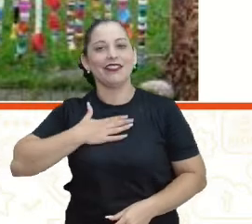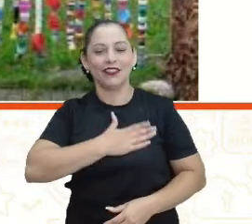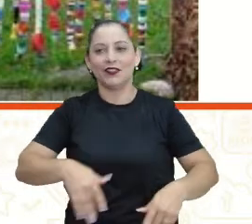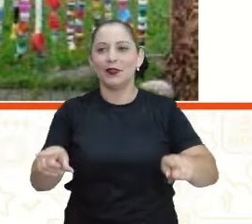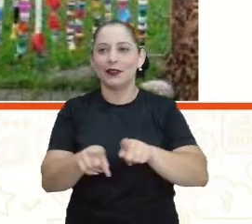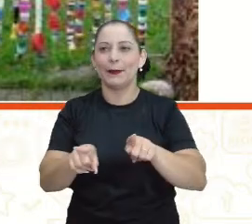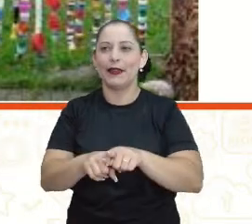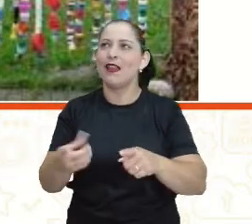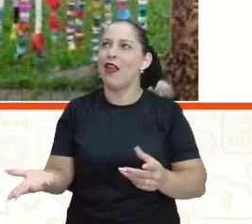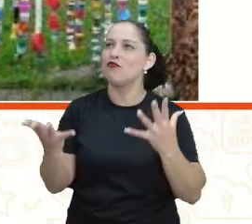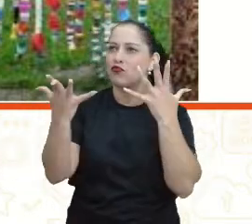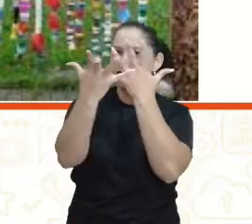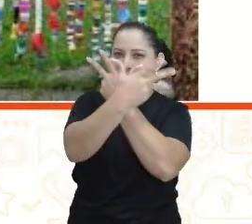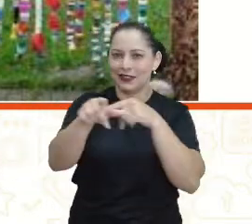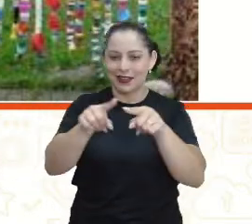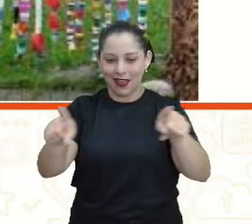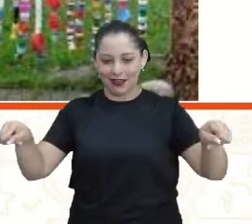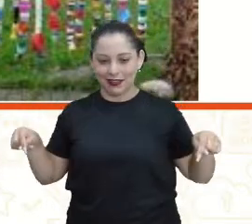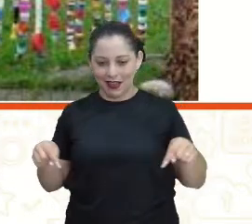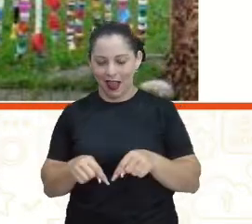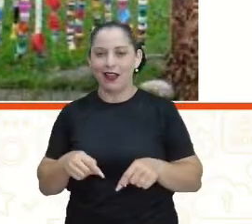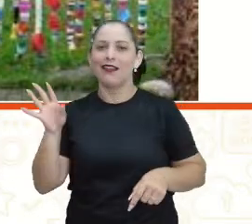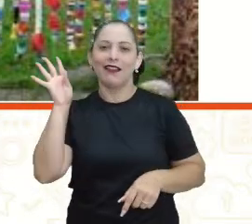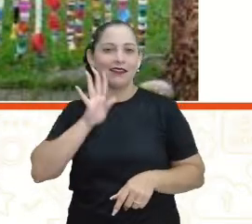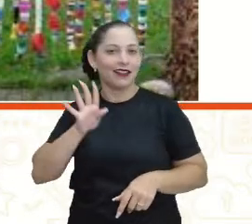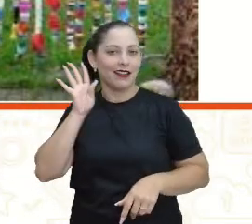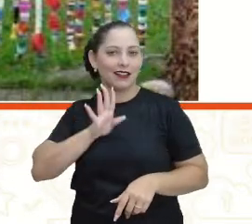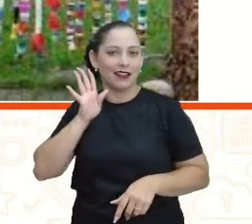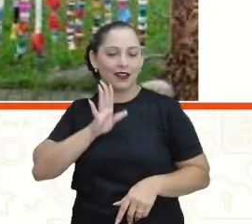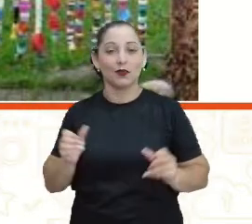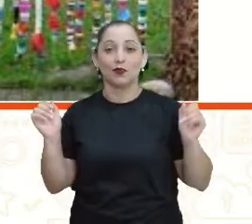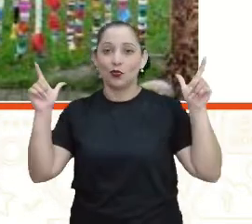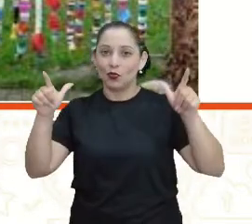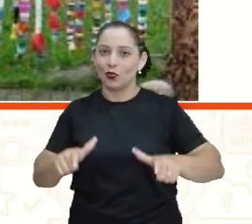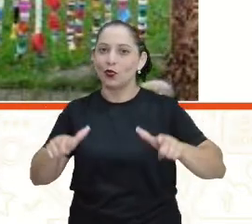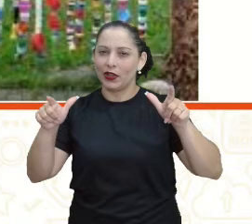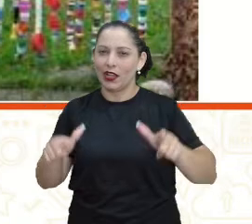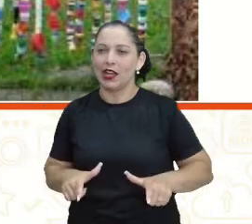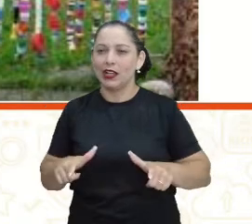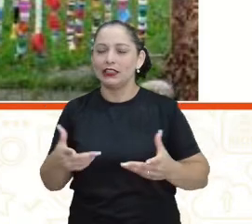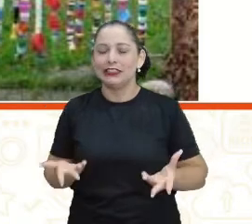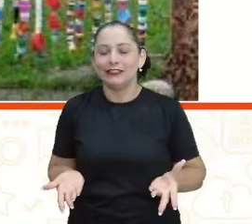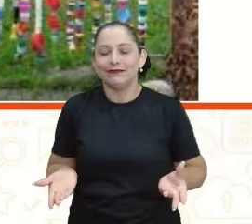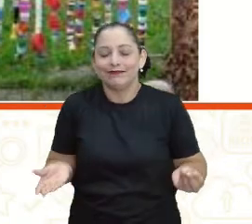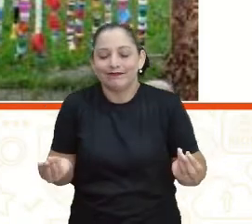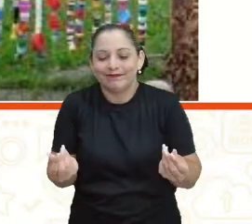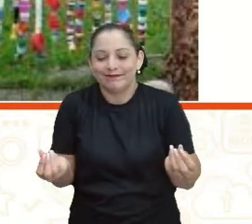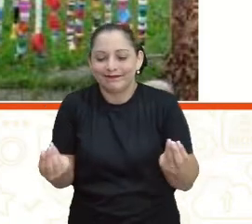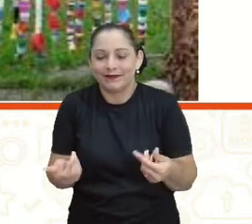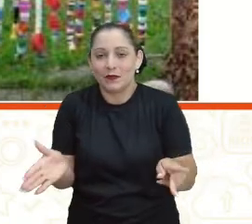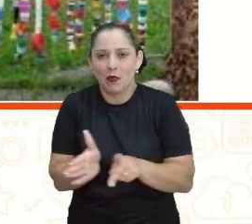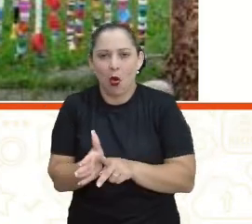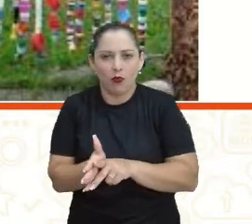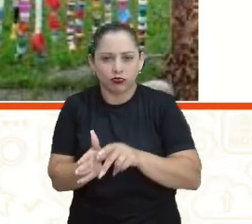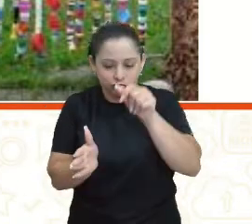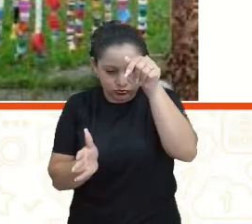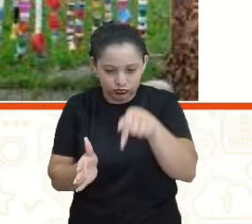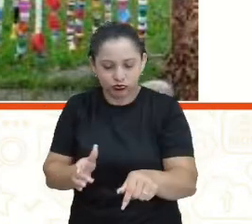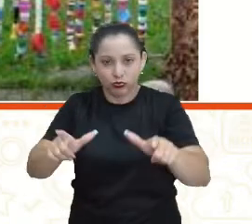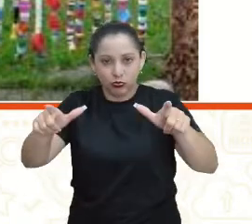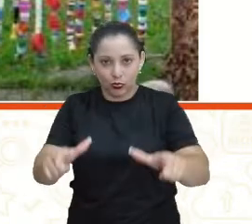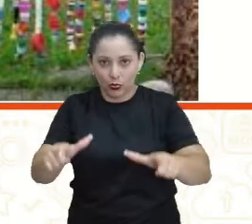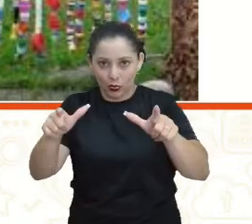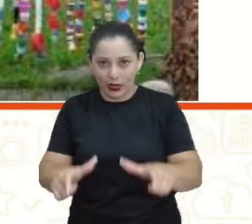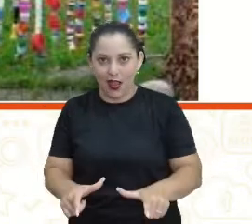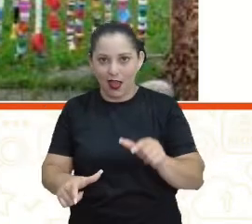sala, deixa a sala bonita, agradável, é um local, eu costumo dizer que é um local porque não vai ser uma atividade que vai ser